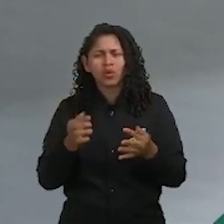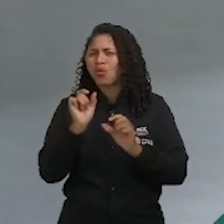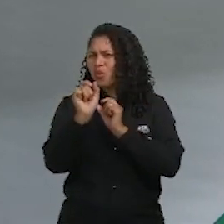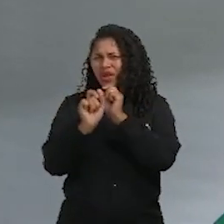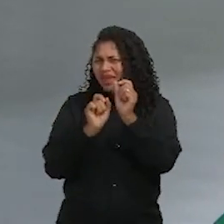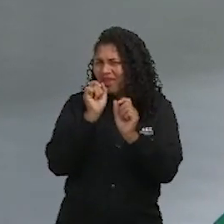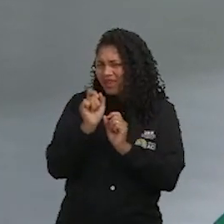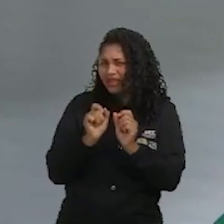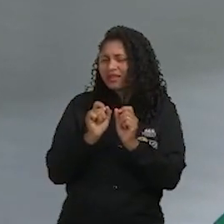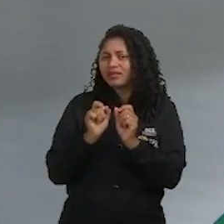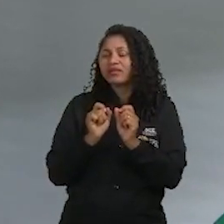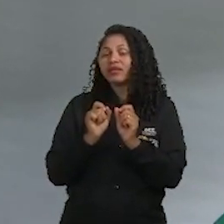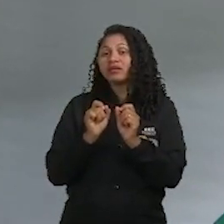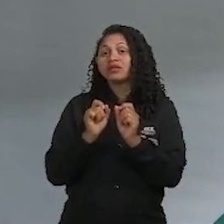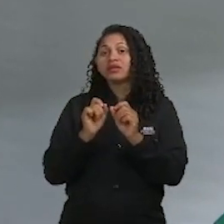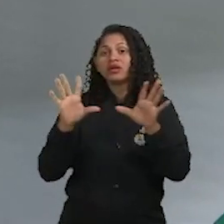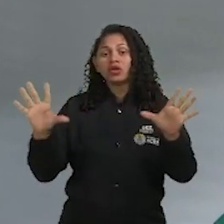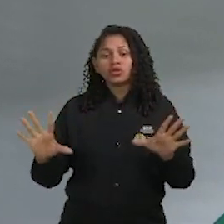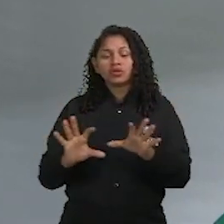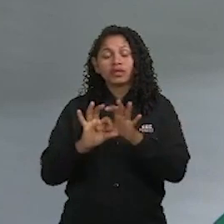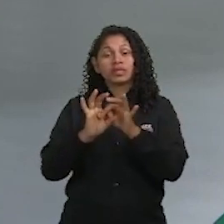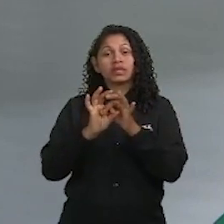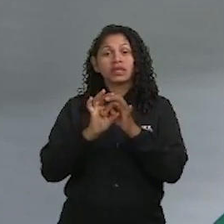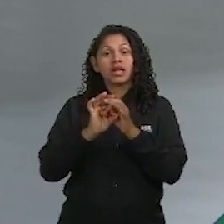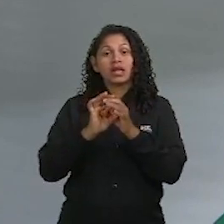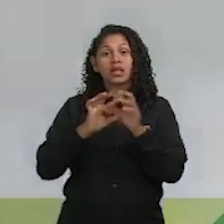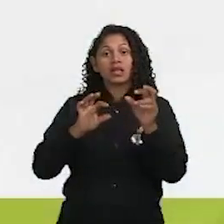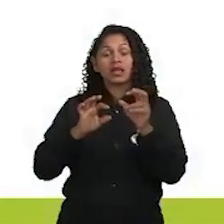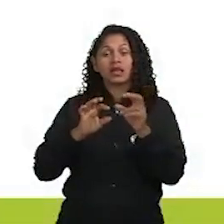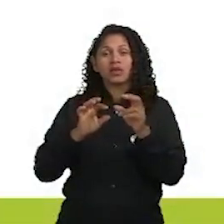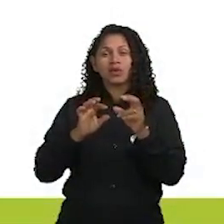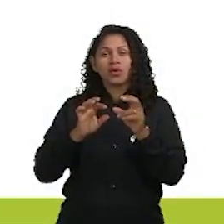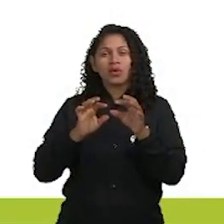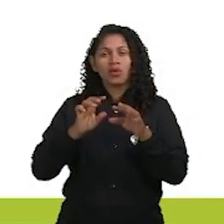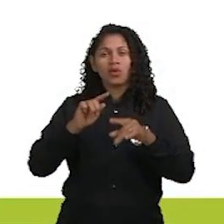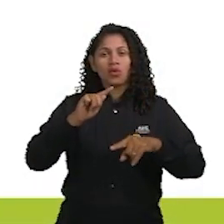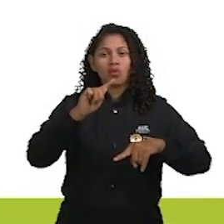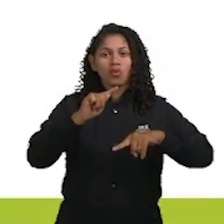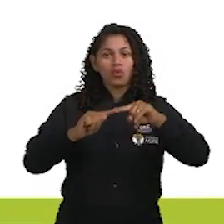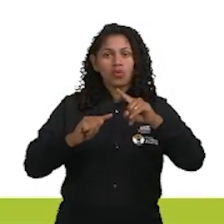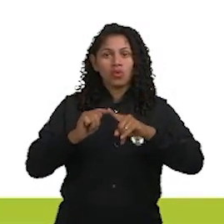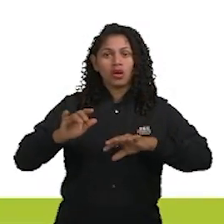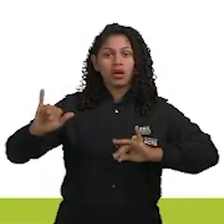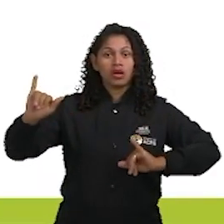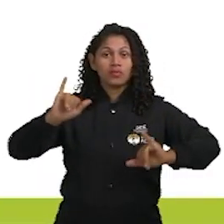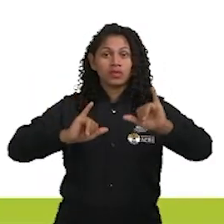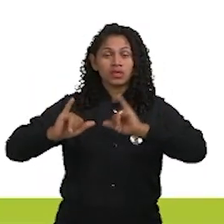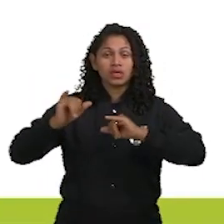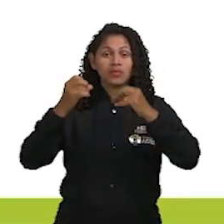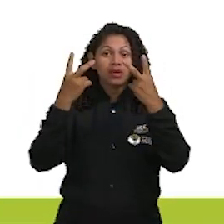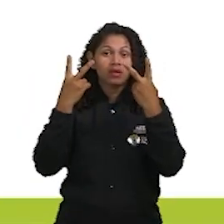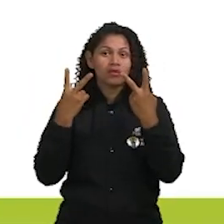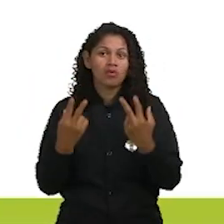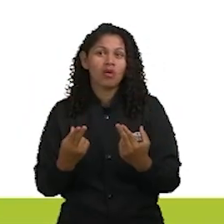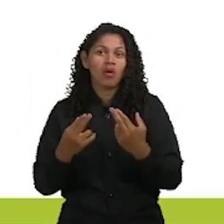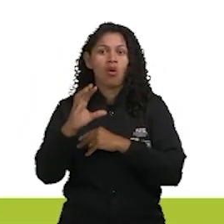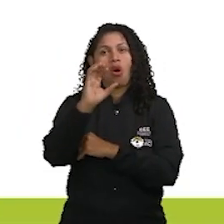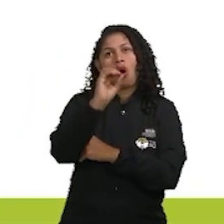substância formada pelo mesmo elemento químico. Aí eu coloquei alguns exemplos. O2,